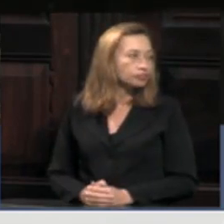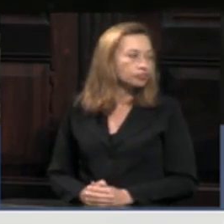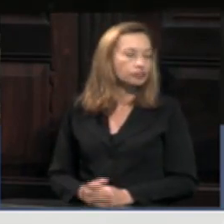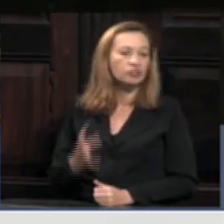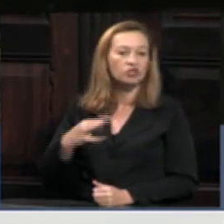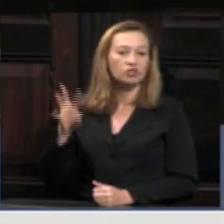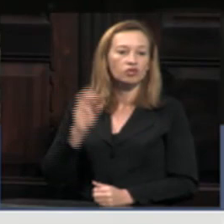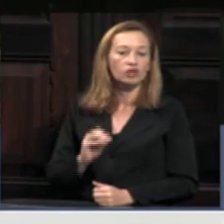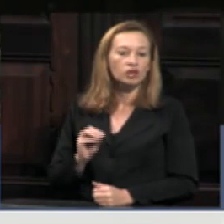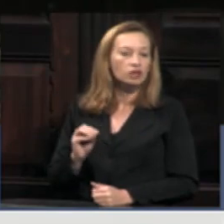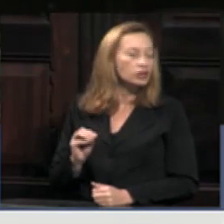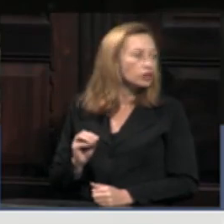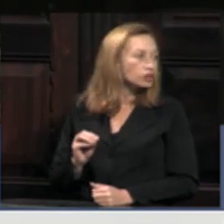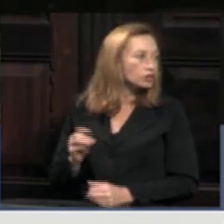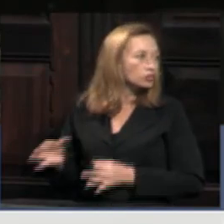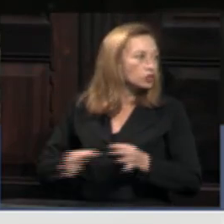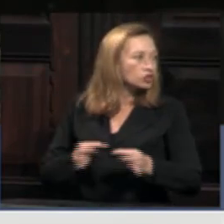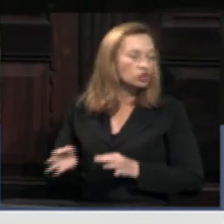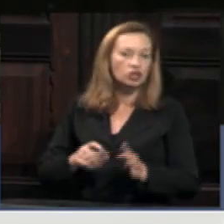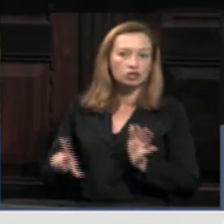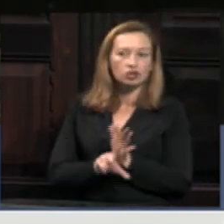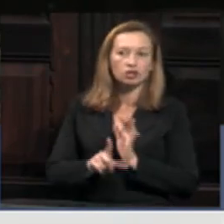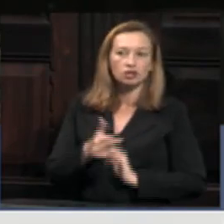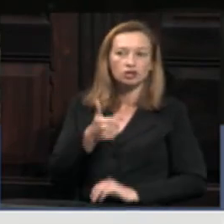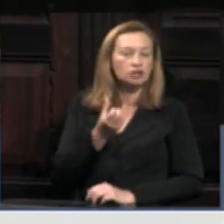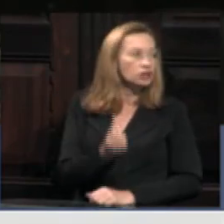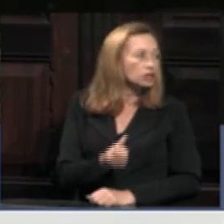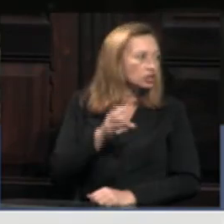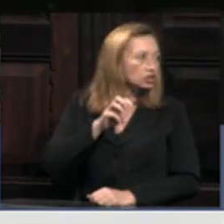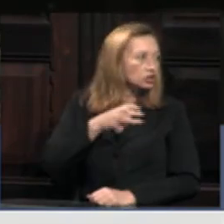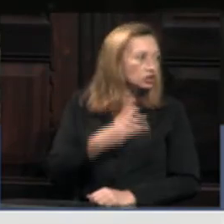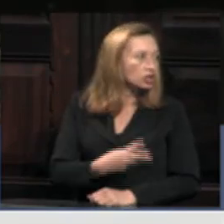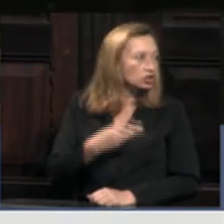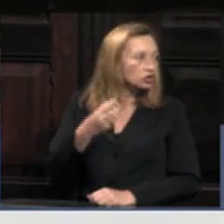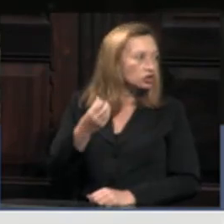Veto parcial aposto ao projeto de lei